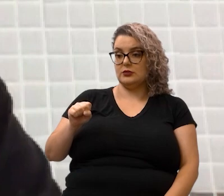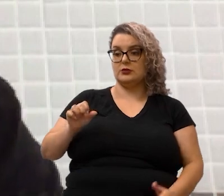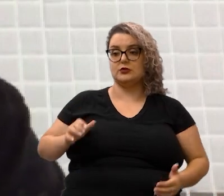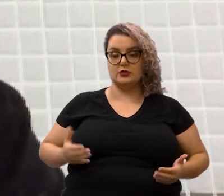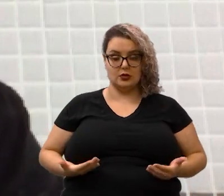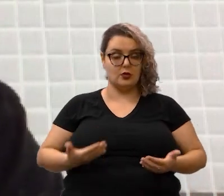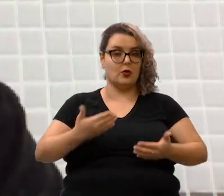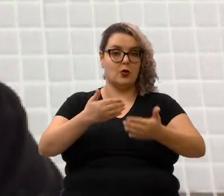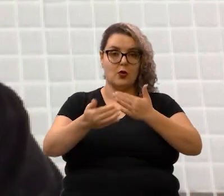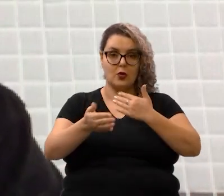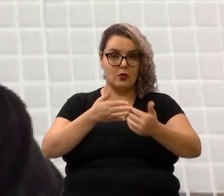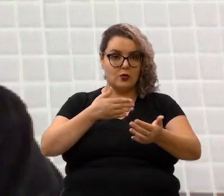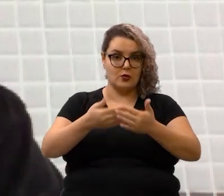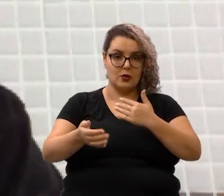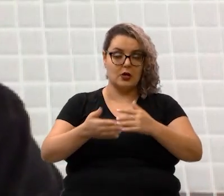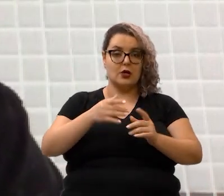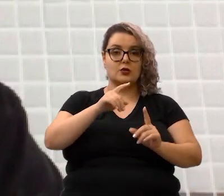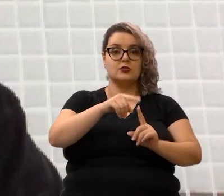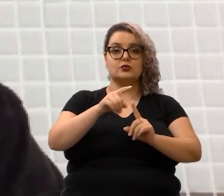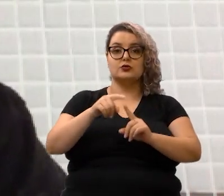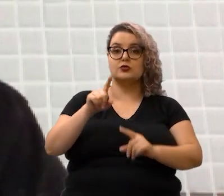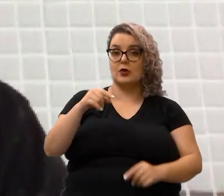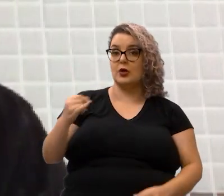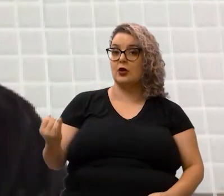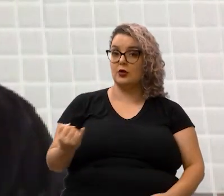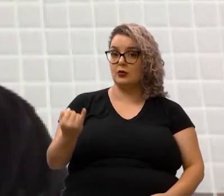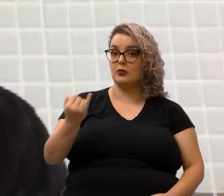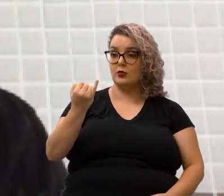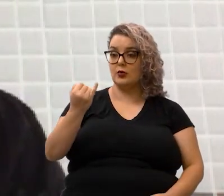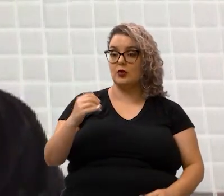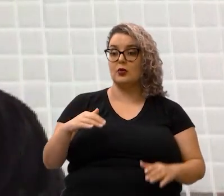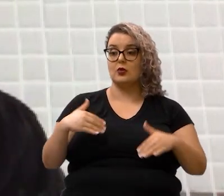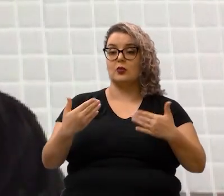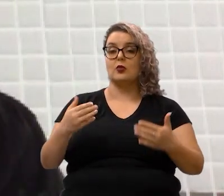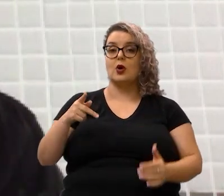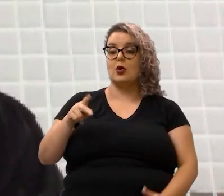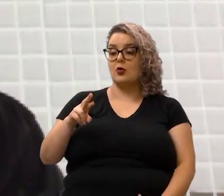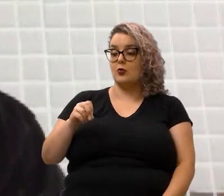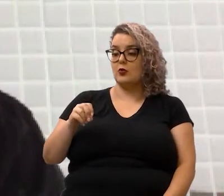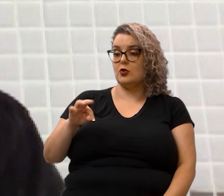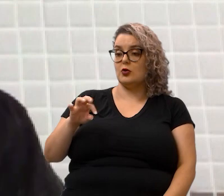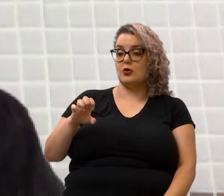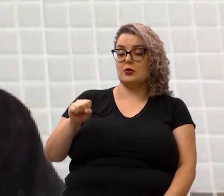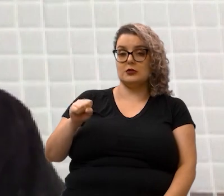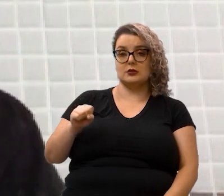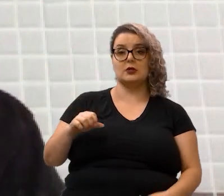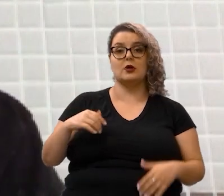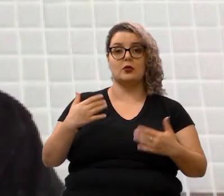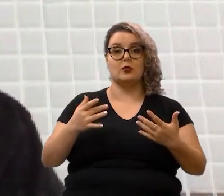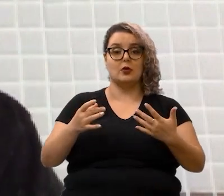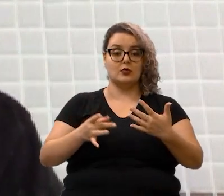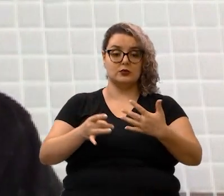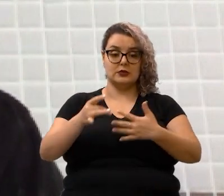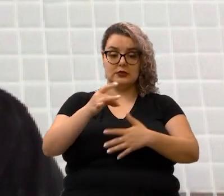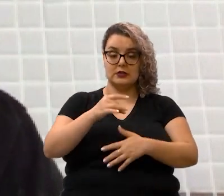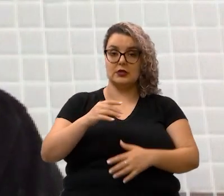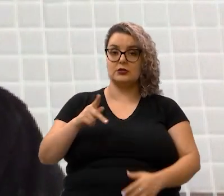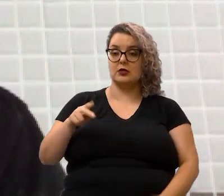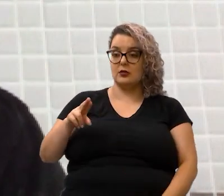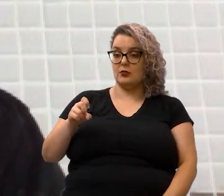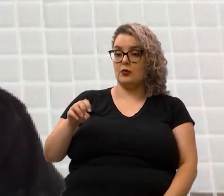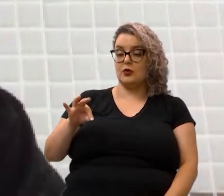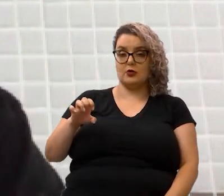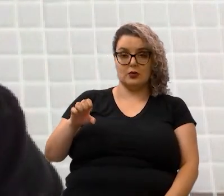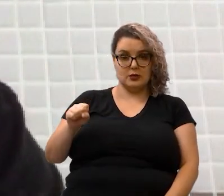qual tipo for, é importante eles saberem qual é a prótese que eles têm, quais os componentes dessa prótese,